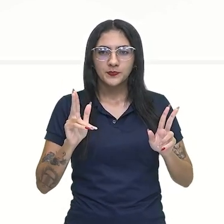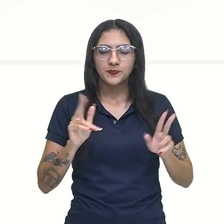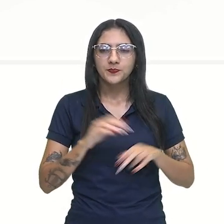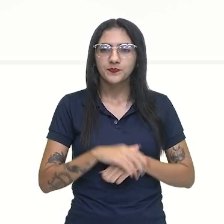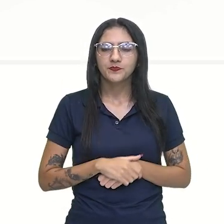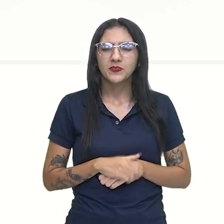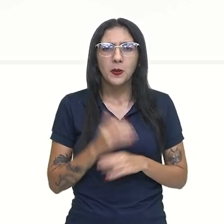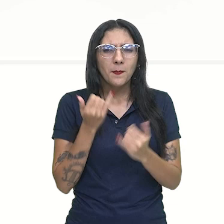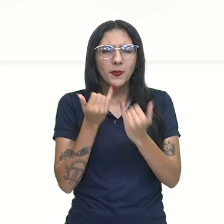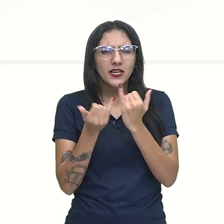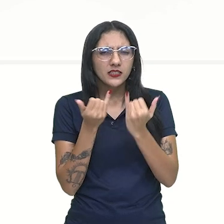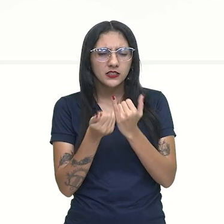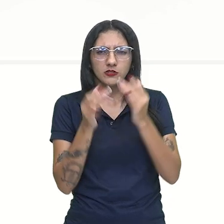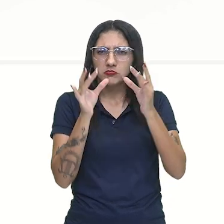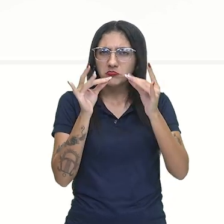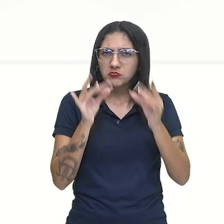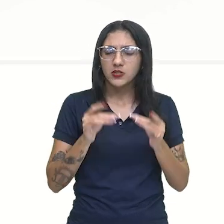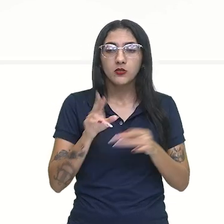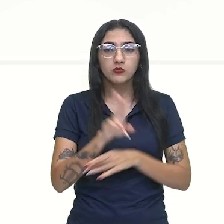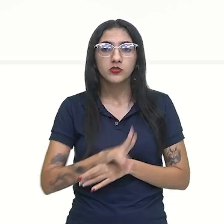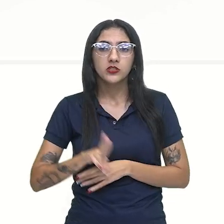questões parecidas, né, envolvendo aí